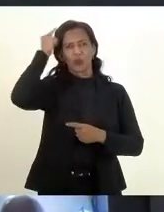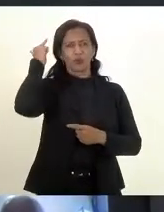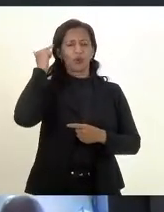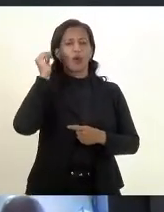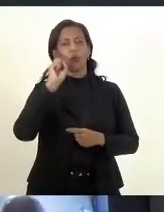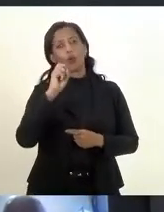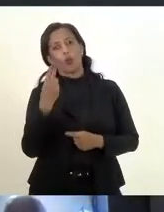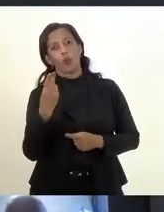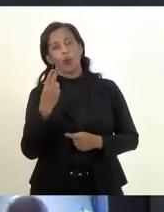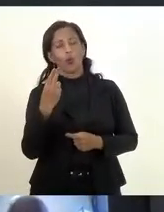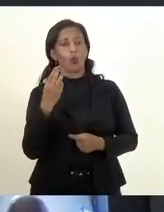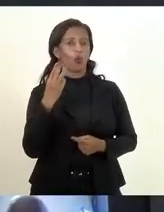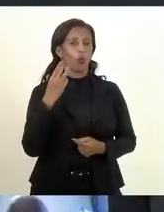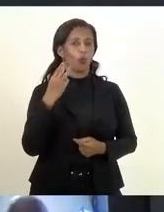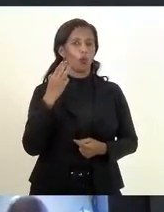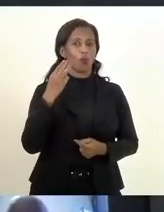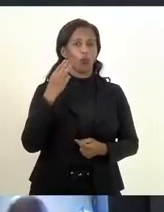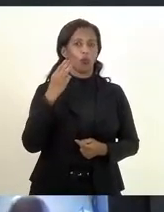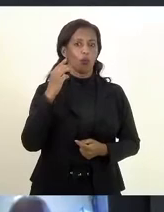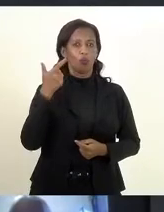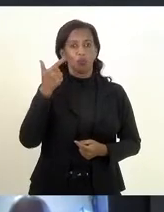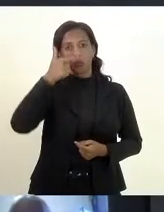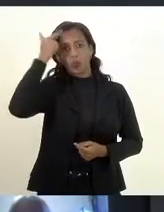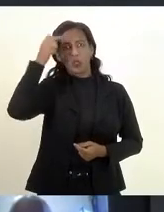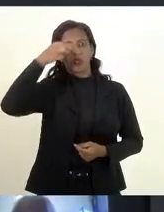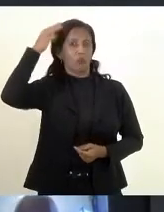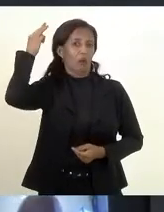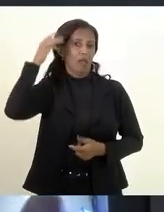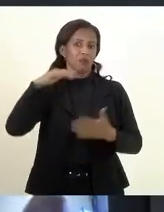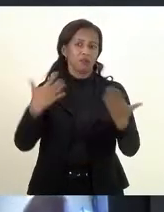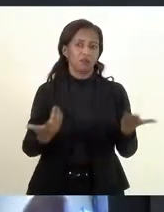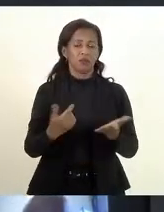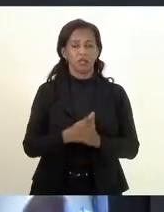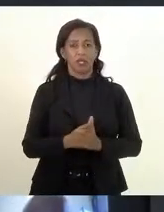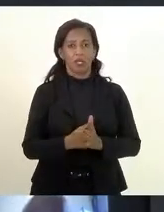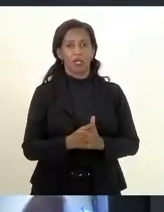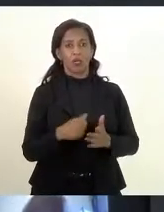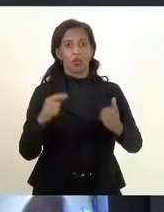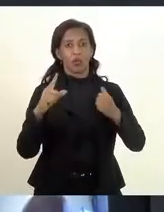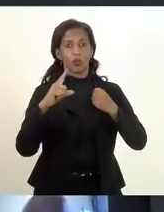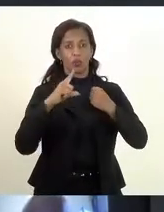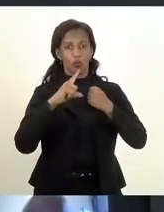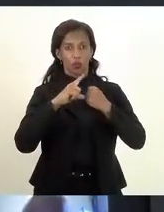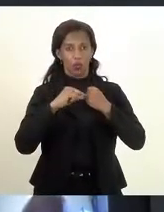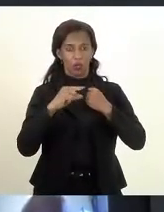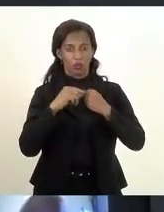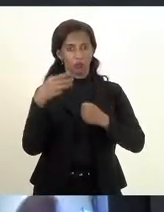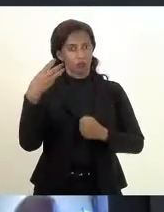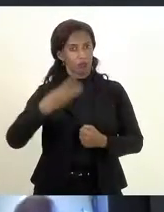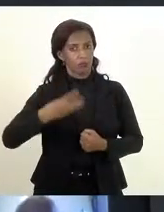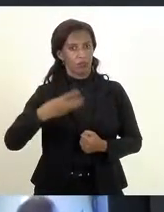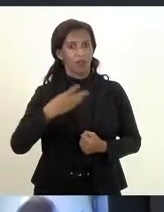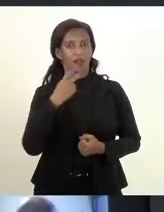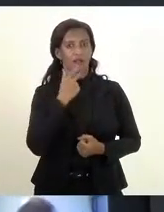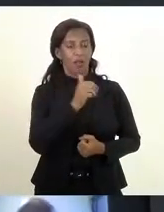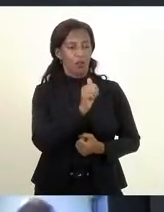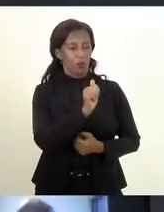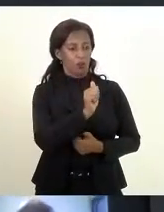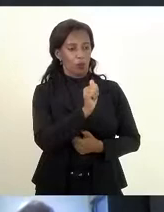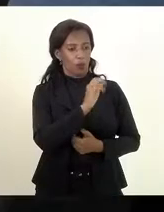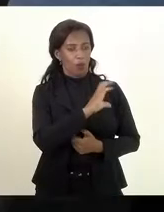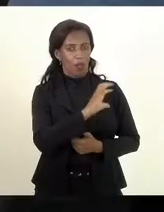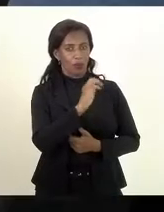no artigo 3º, Luiz Paulo, o projeto revoga aqueles artigos 4º A, 4º B e 4º C,